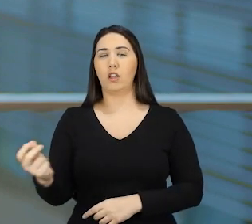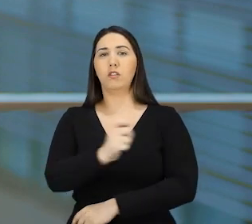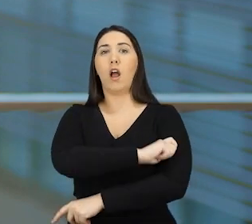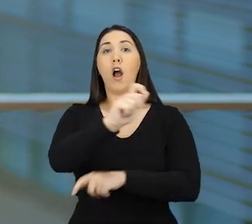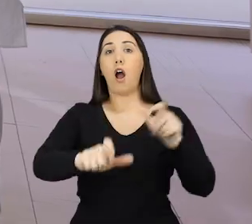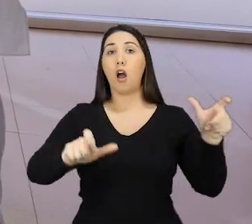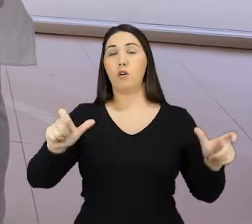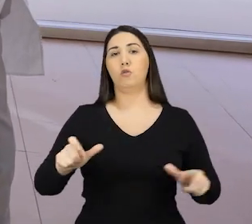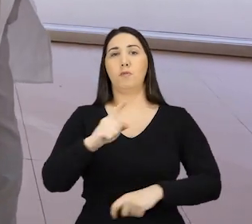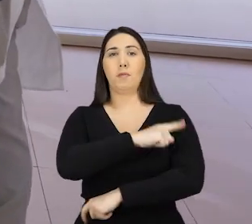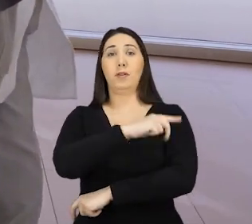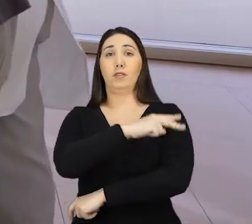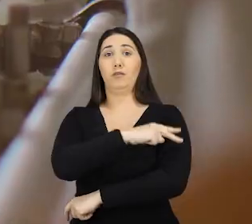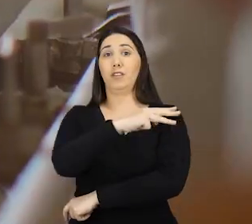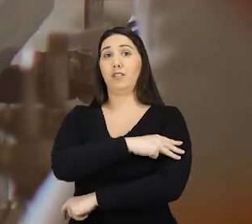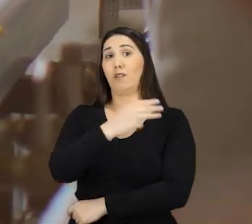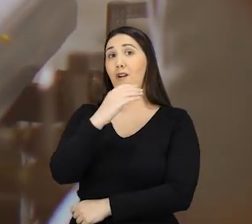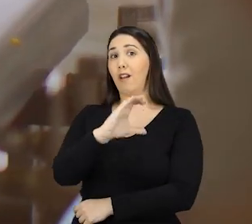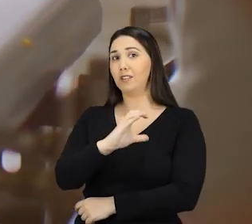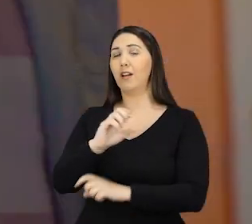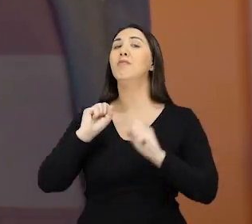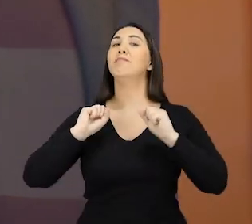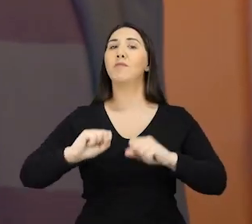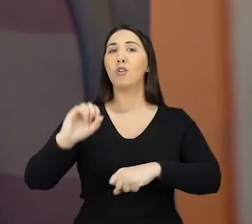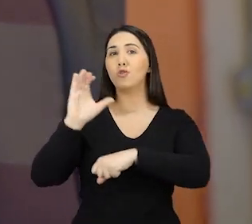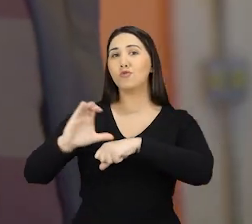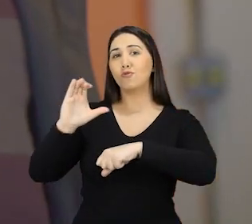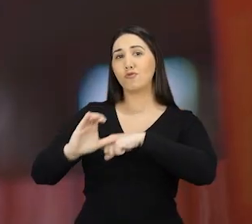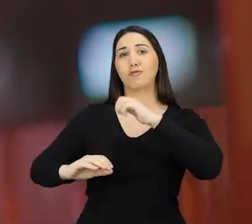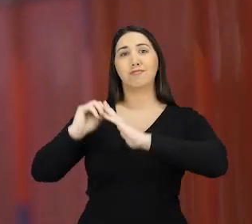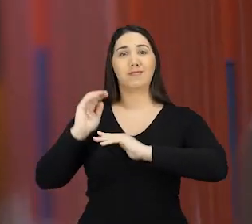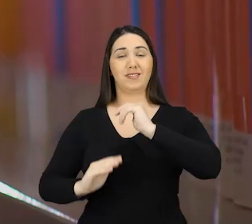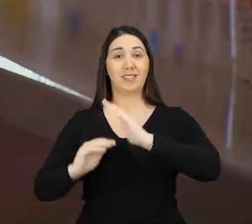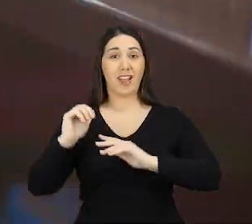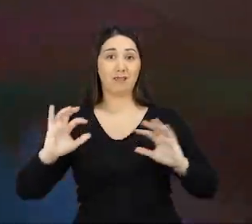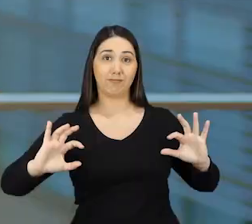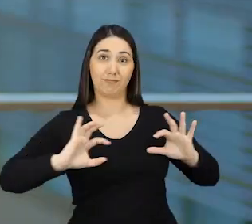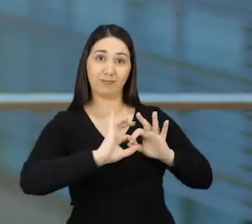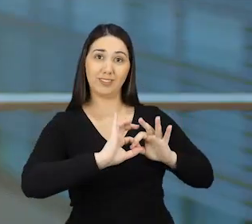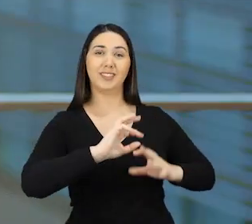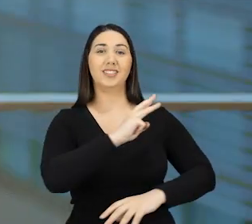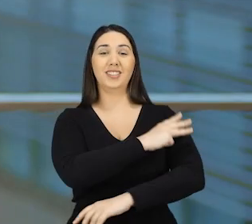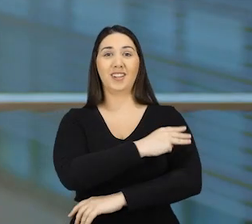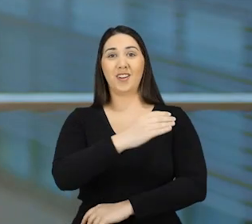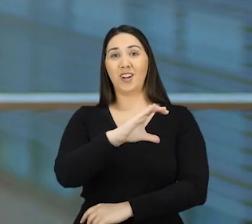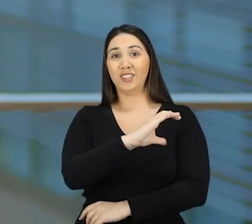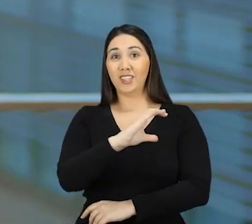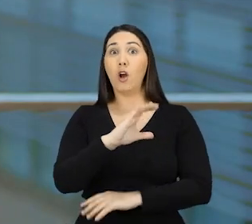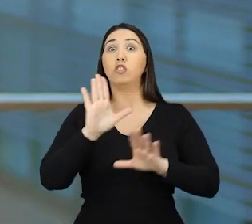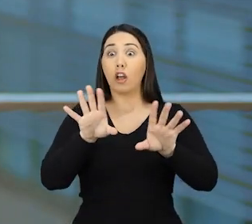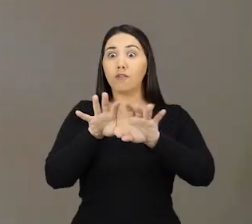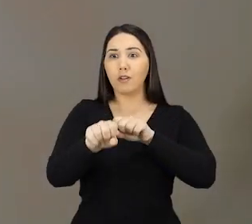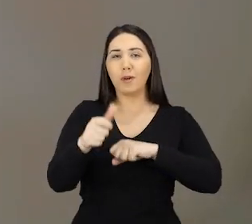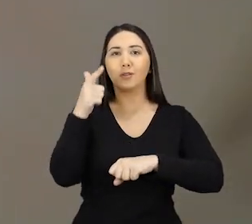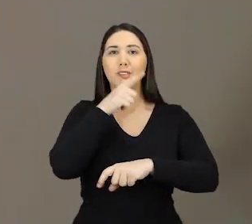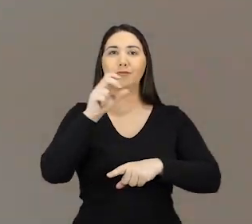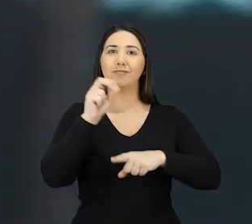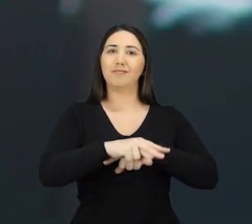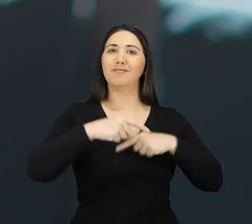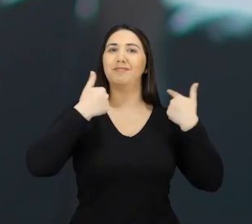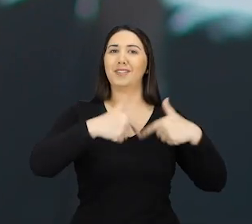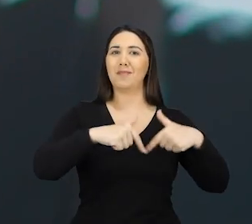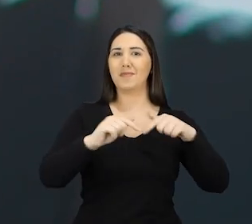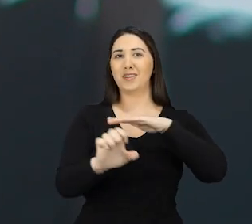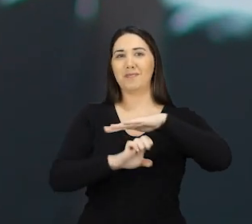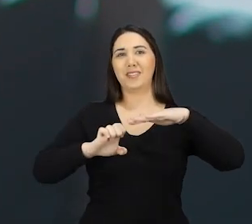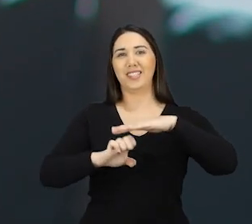médio de São Paulo fazerem o Mediotec, o ensino médio integrado com o ensino técnico, saindo da escola com o pé no primeiro emprego. Eu